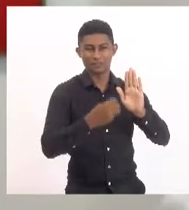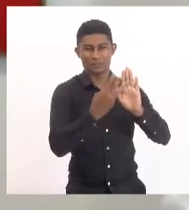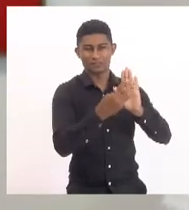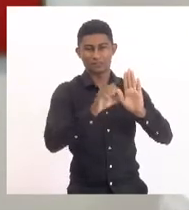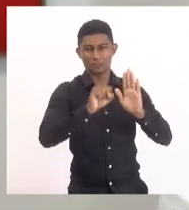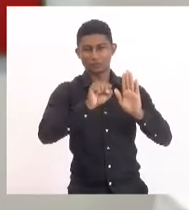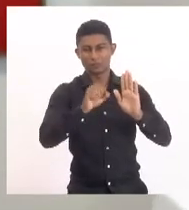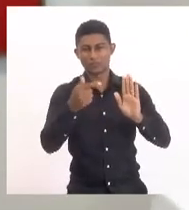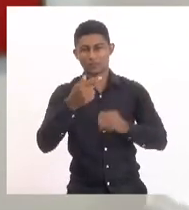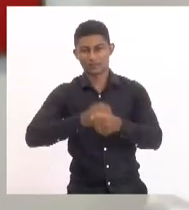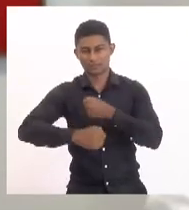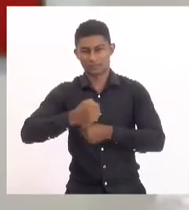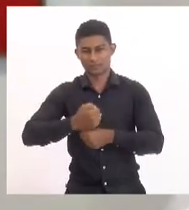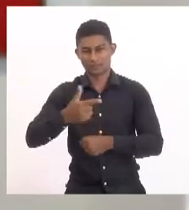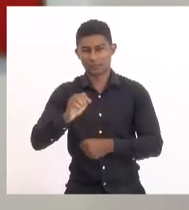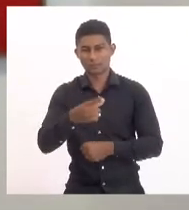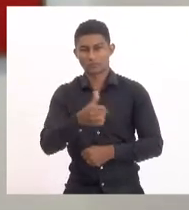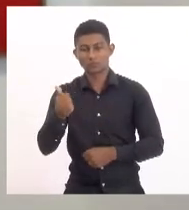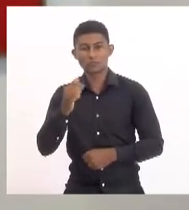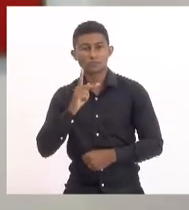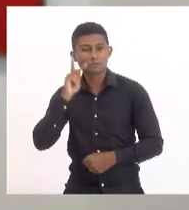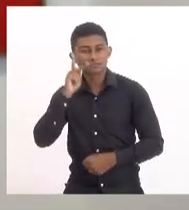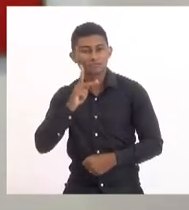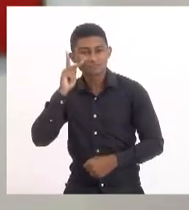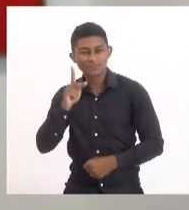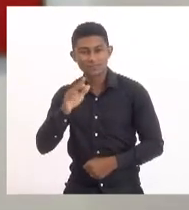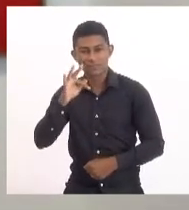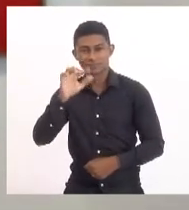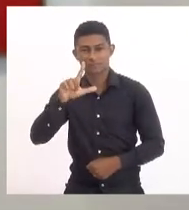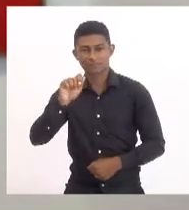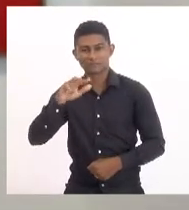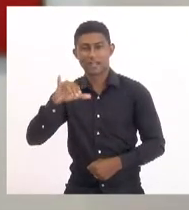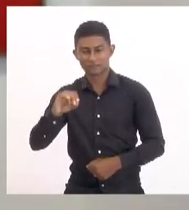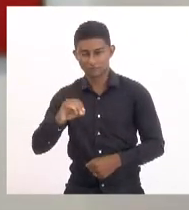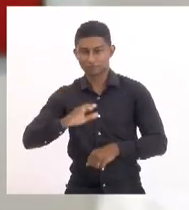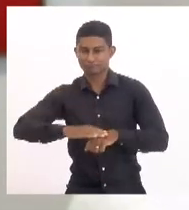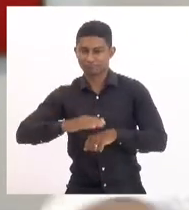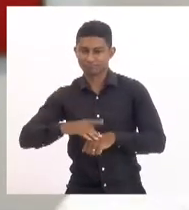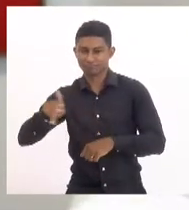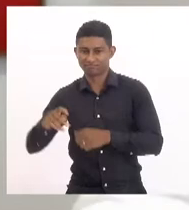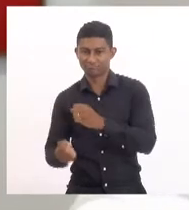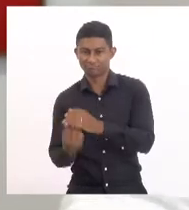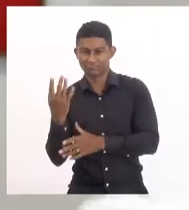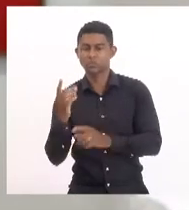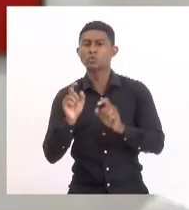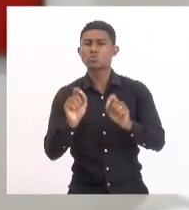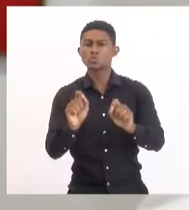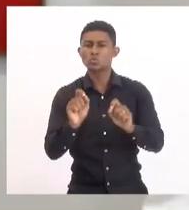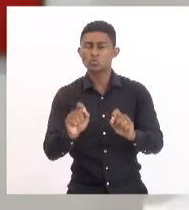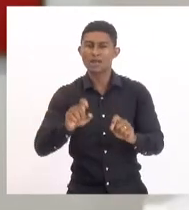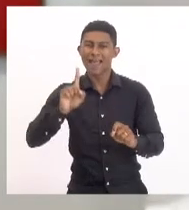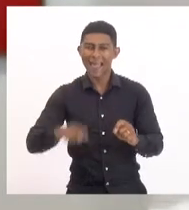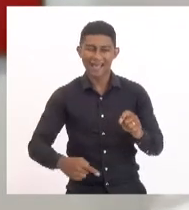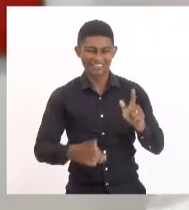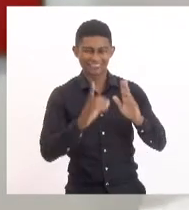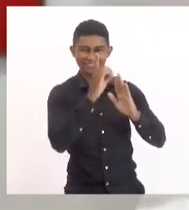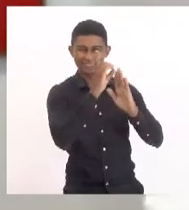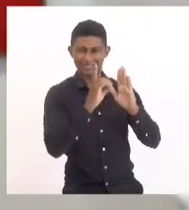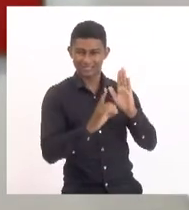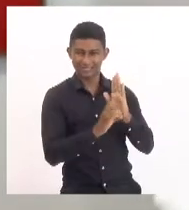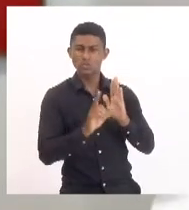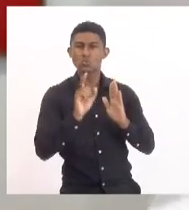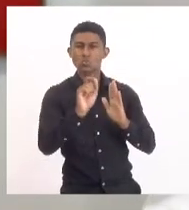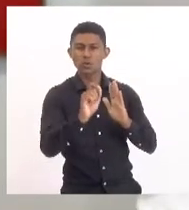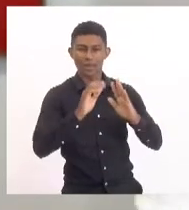de autoria do deputado Flávio Serafini, que dispõe sobre diretrizes de retorno às atividades presenciais na rede particular de